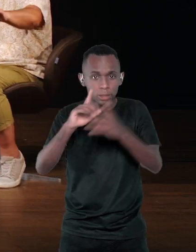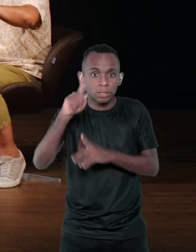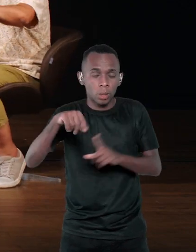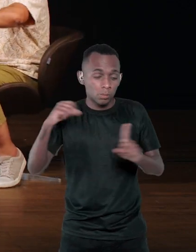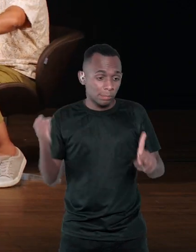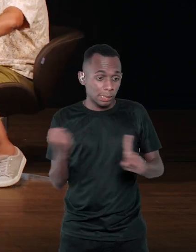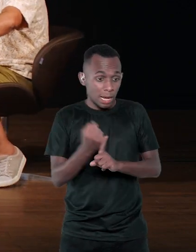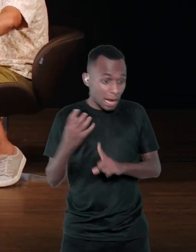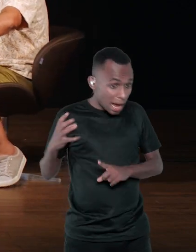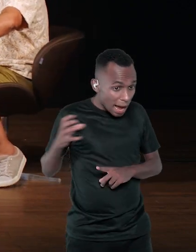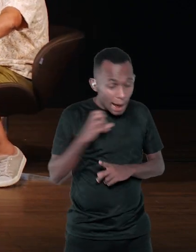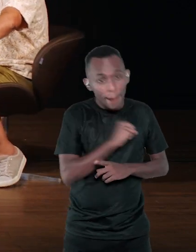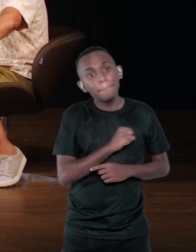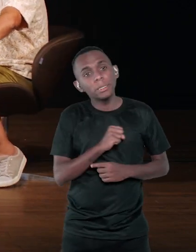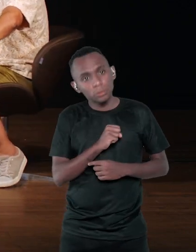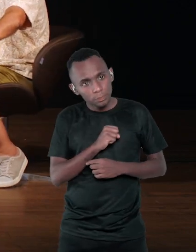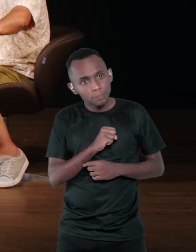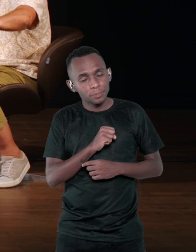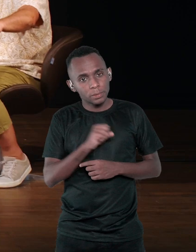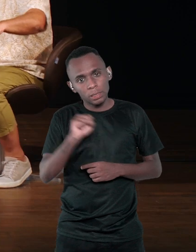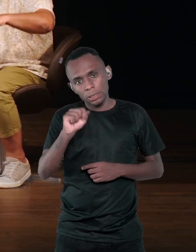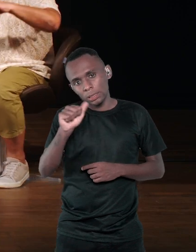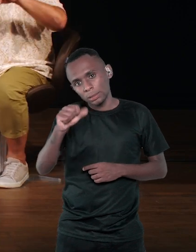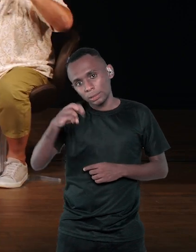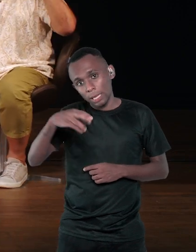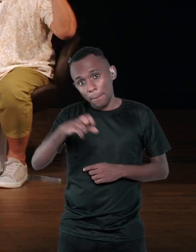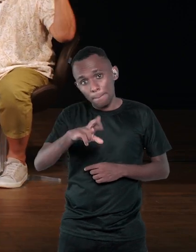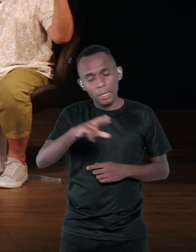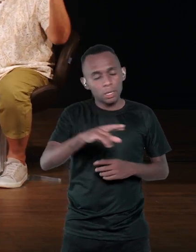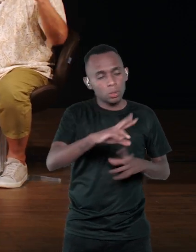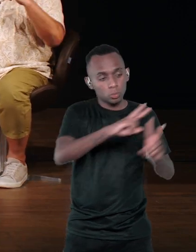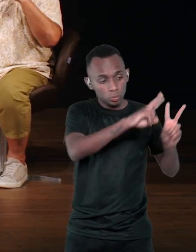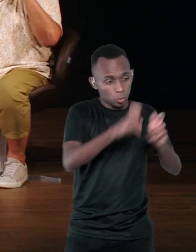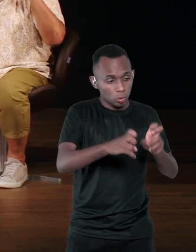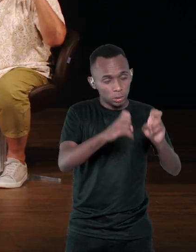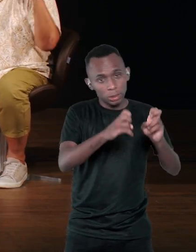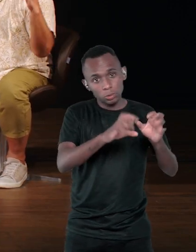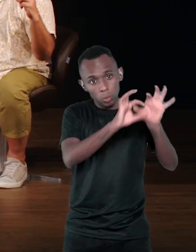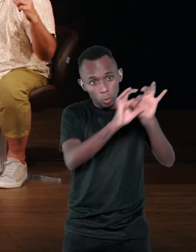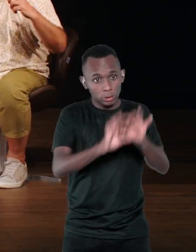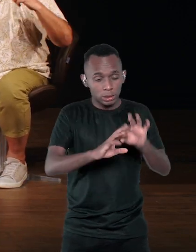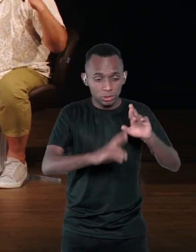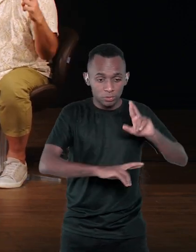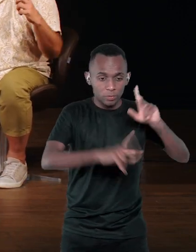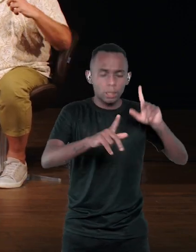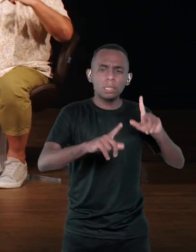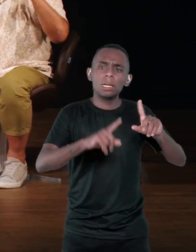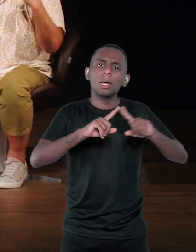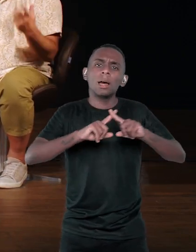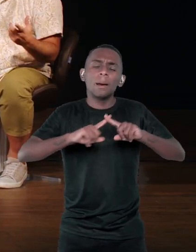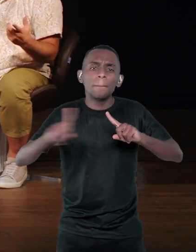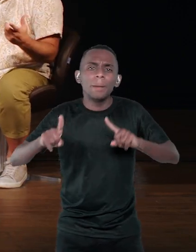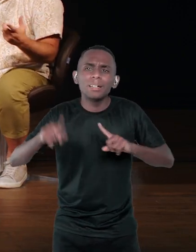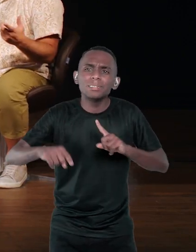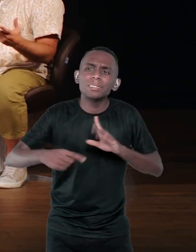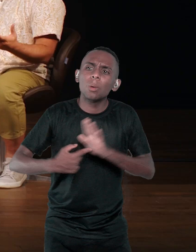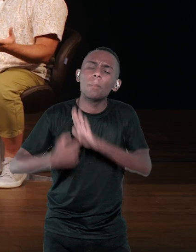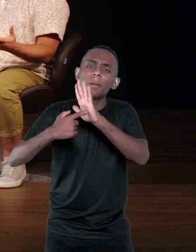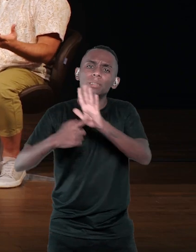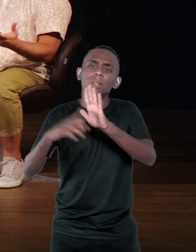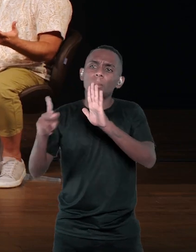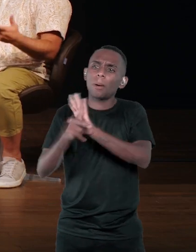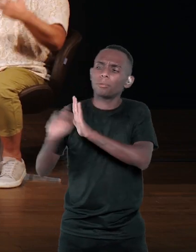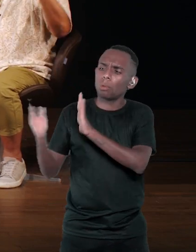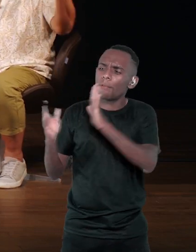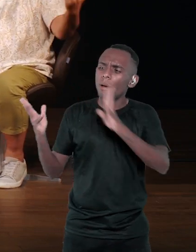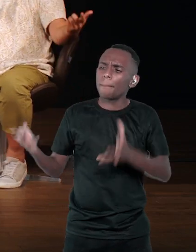rápido, ali no caso do Samir, que é incrível, e um postal, não é nem um retrato, mas é um postal de uma época